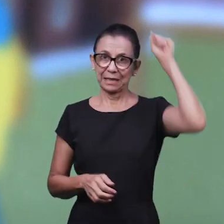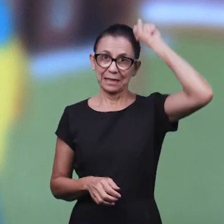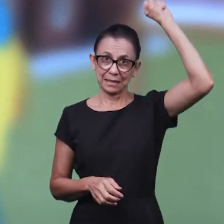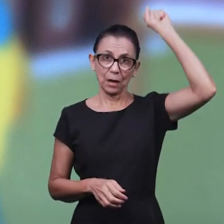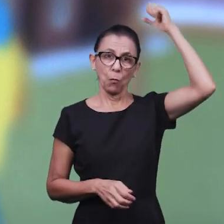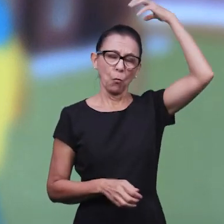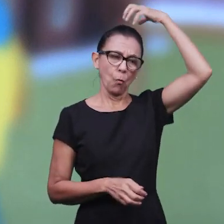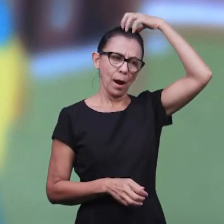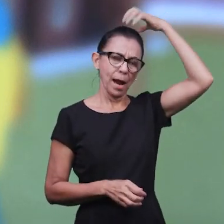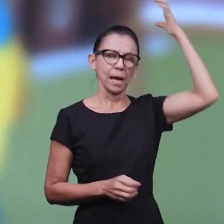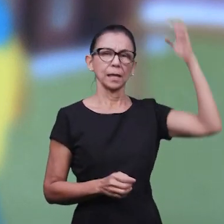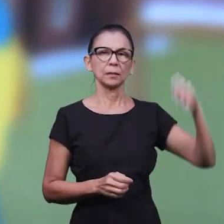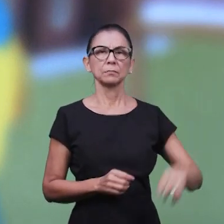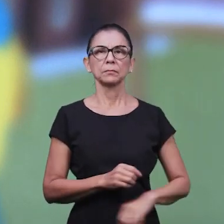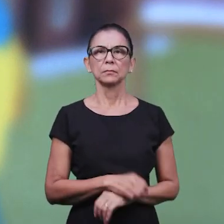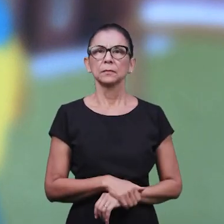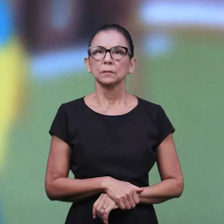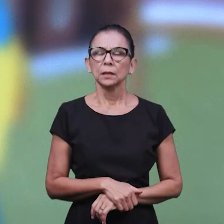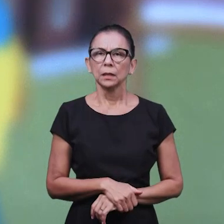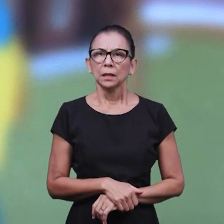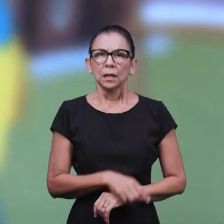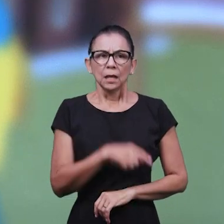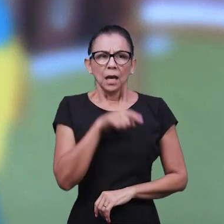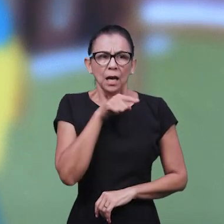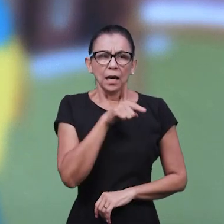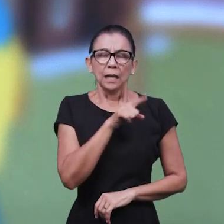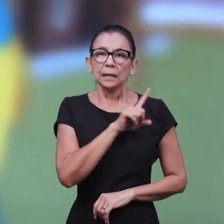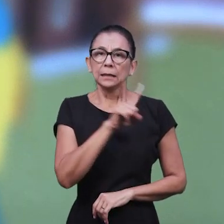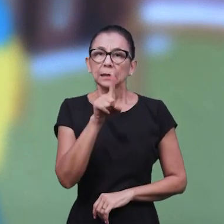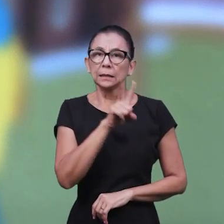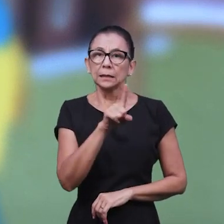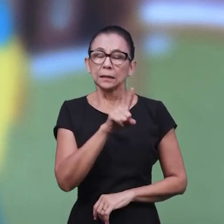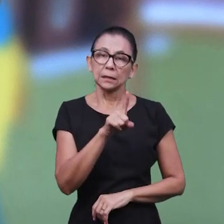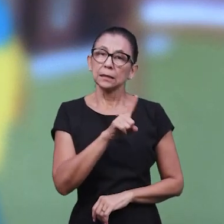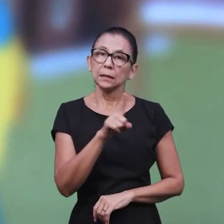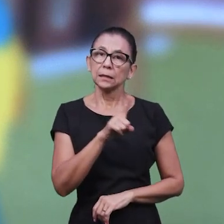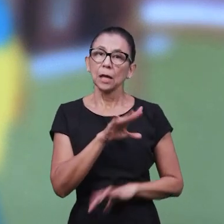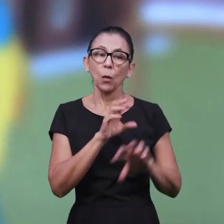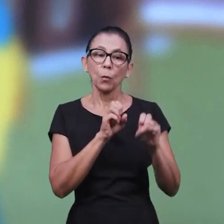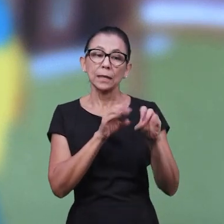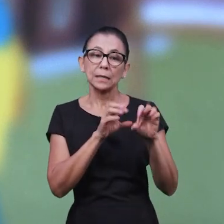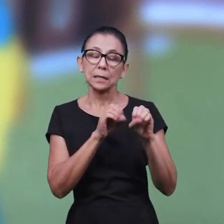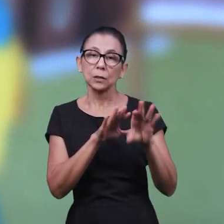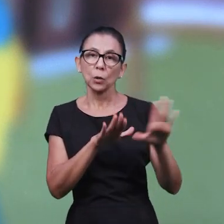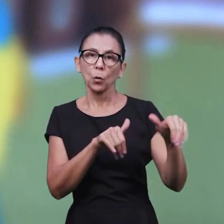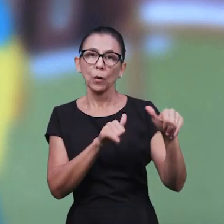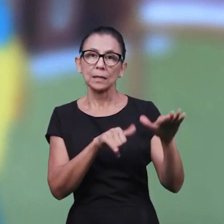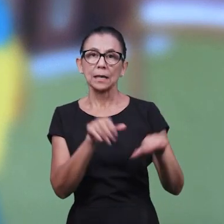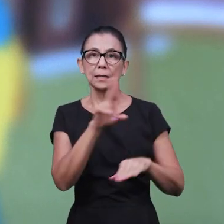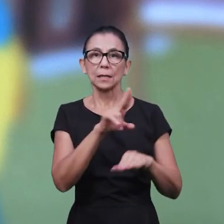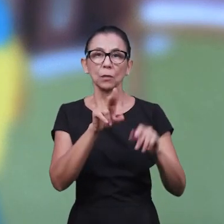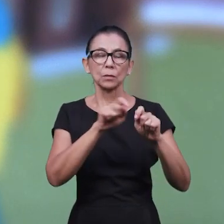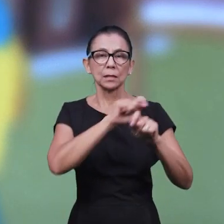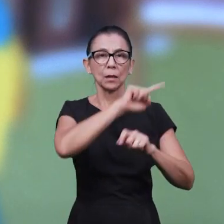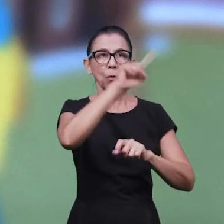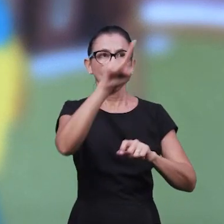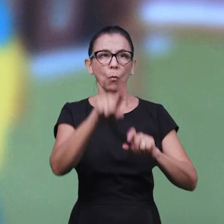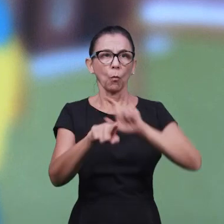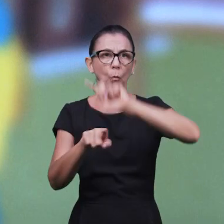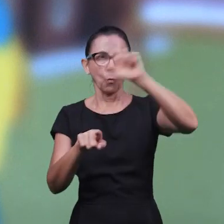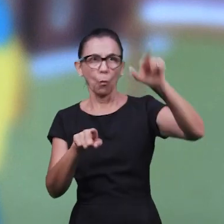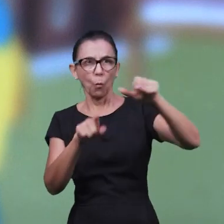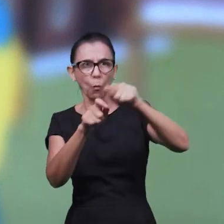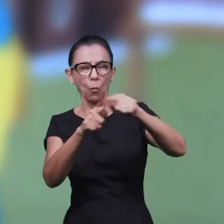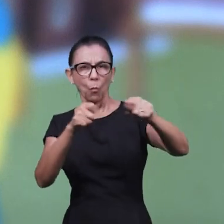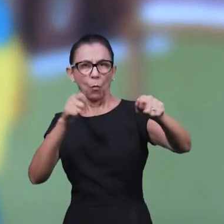foi rei, ele não ensinou o exército a usar o arco. O arco era uma arma poderosíssima para